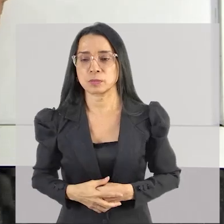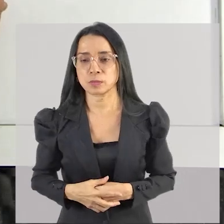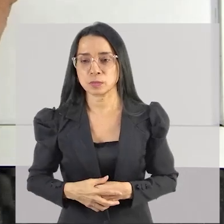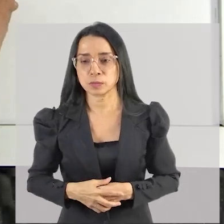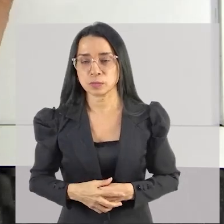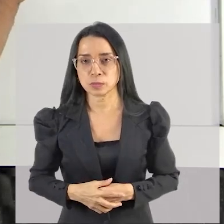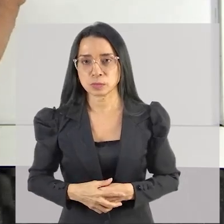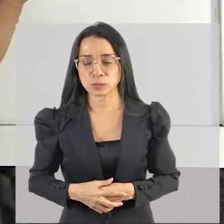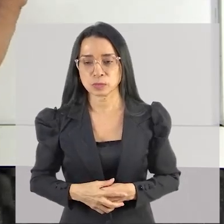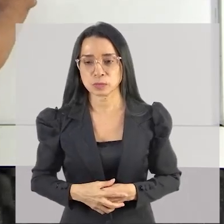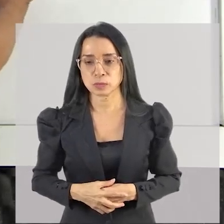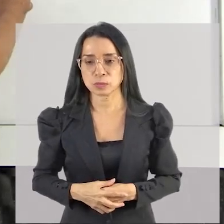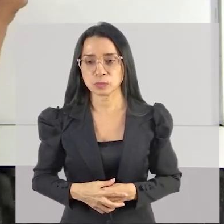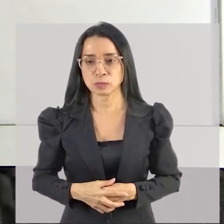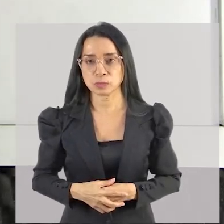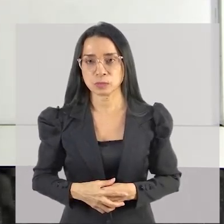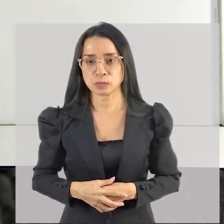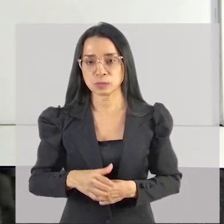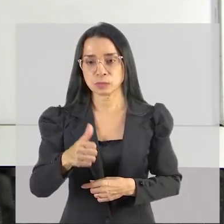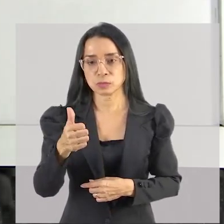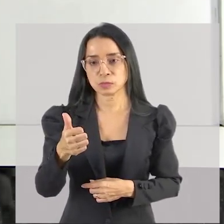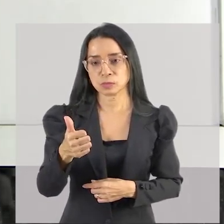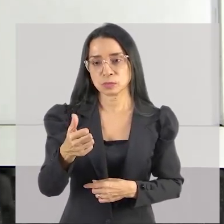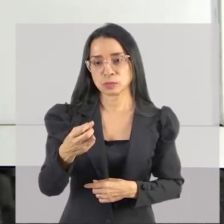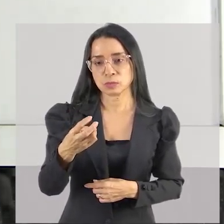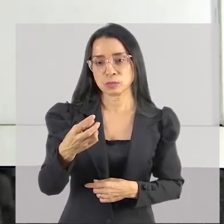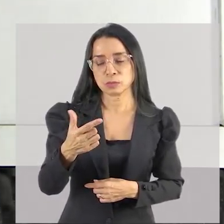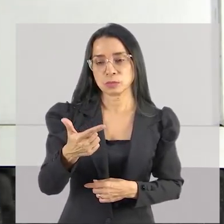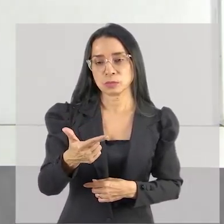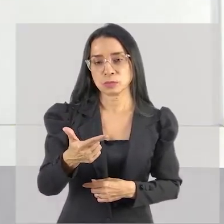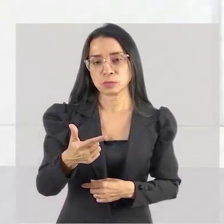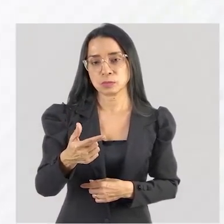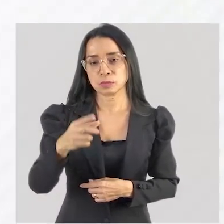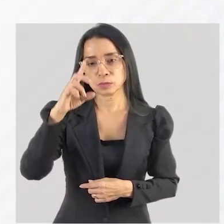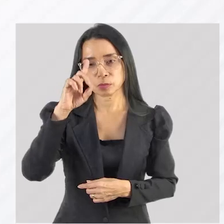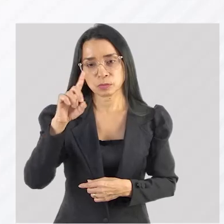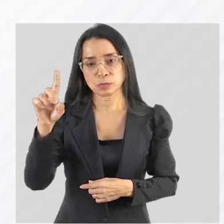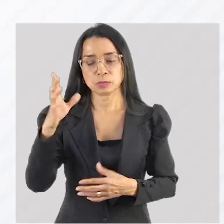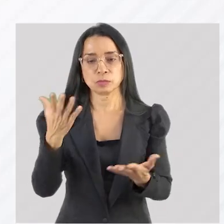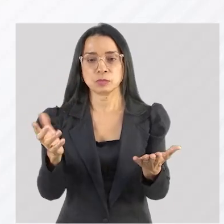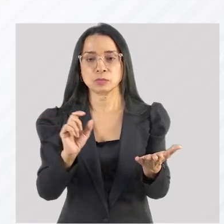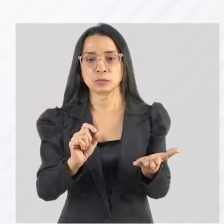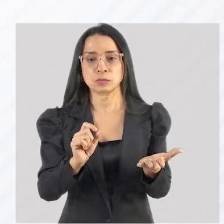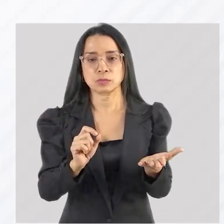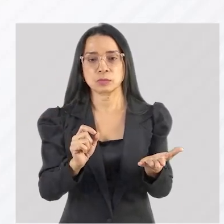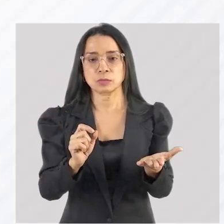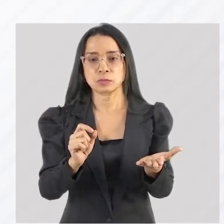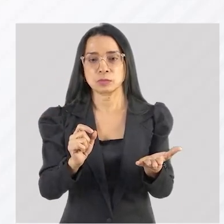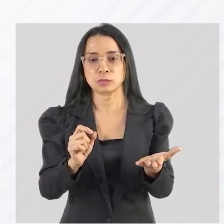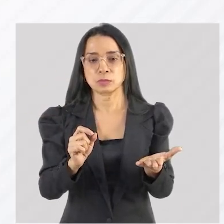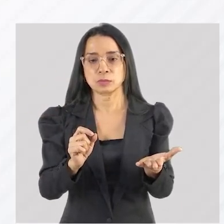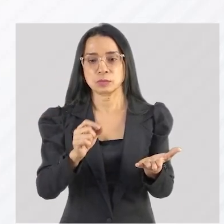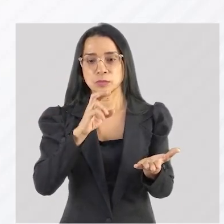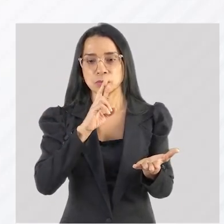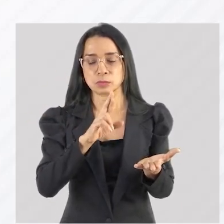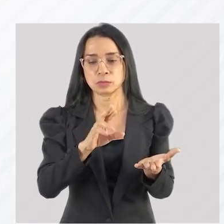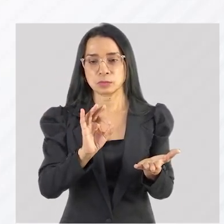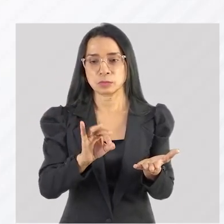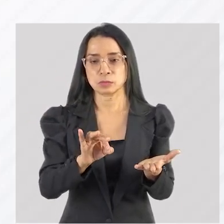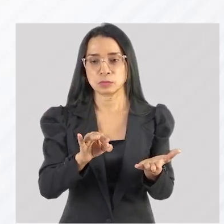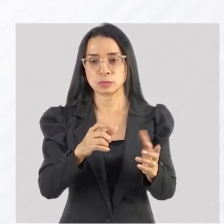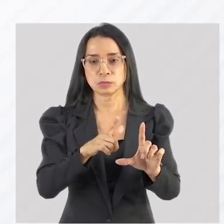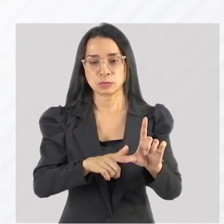passar ao todo quantos? 12 dias, ok? 12 dias, vamos procurar.